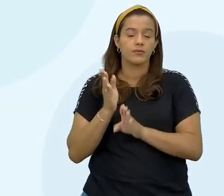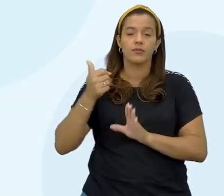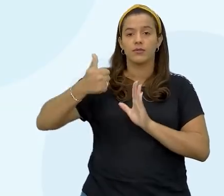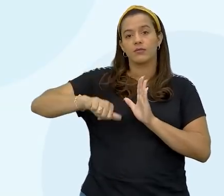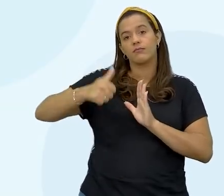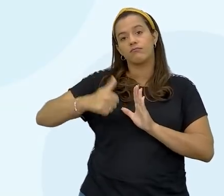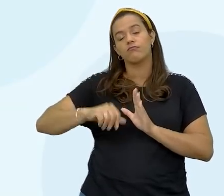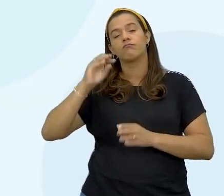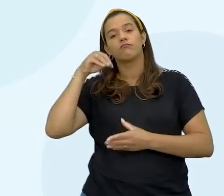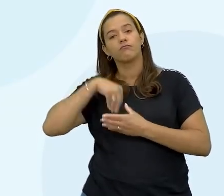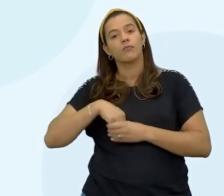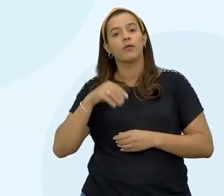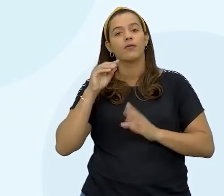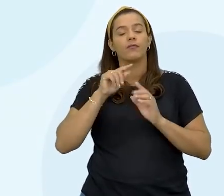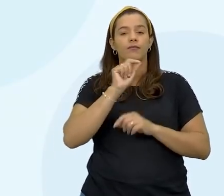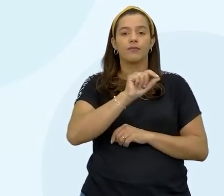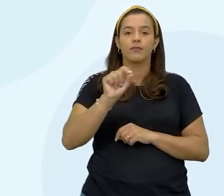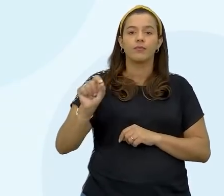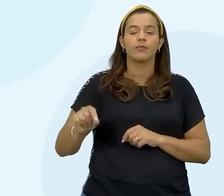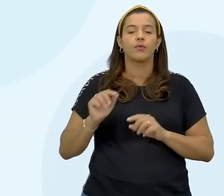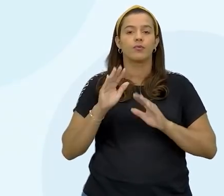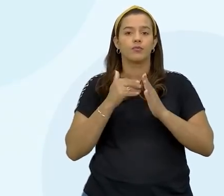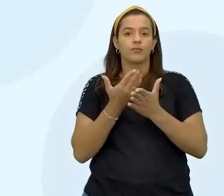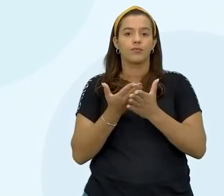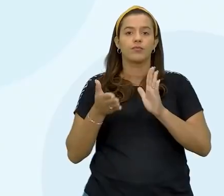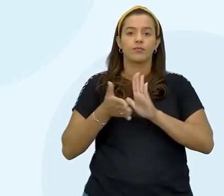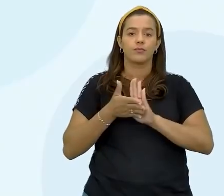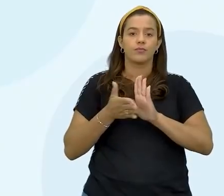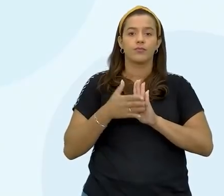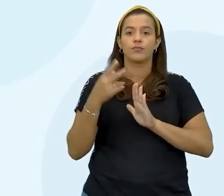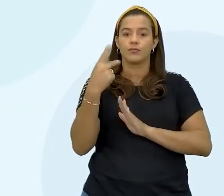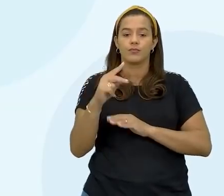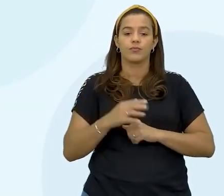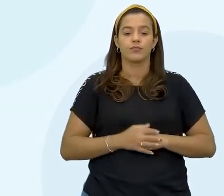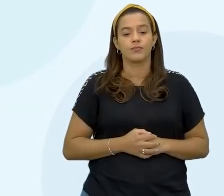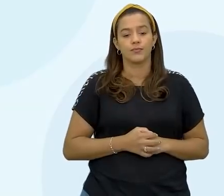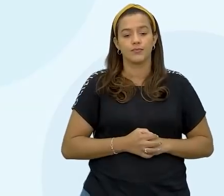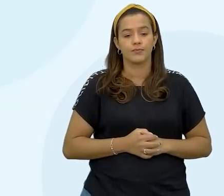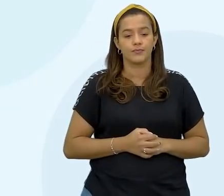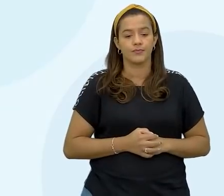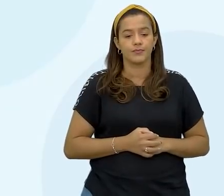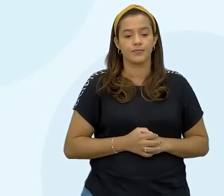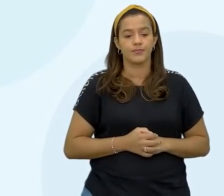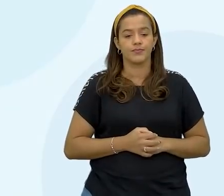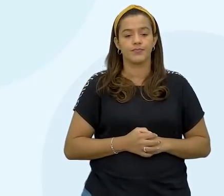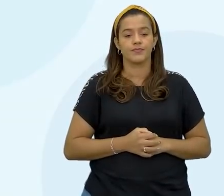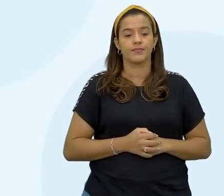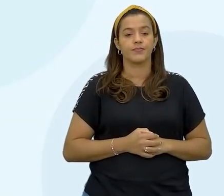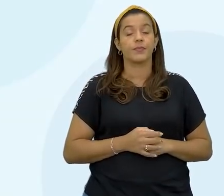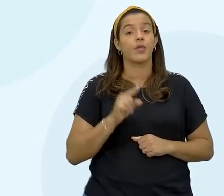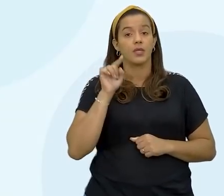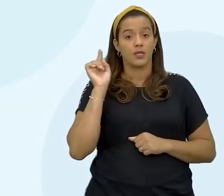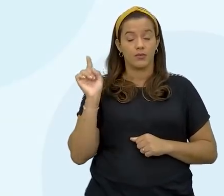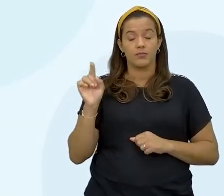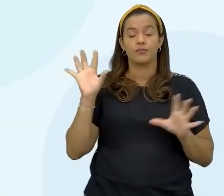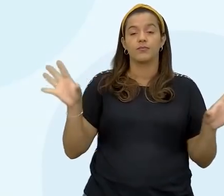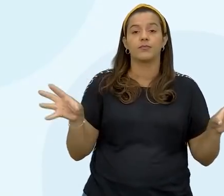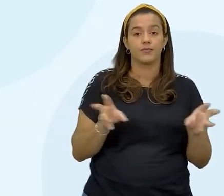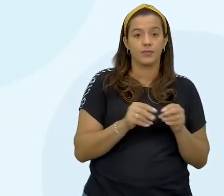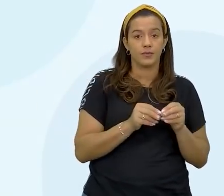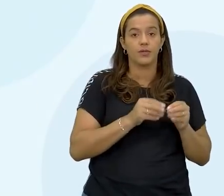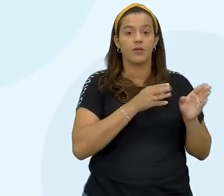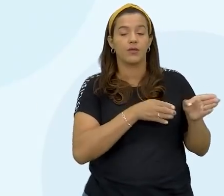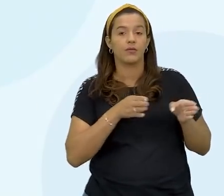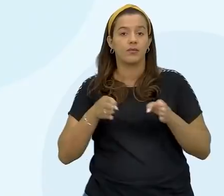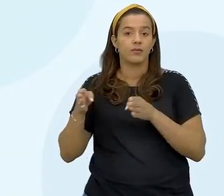avaliações internas realizadas por eles próprios. Então, esse slide, ele sintetiza a